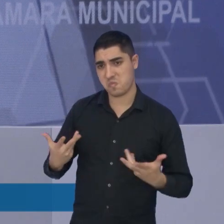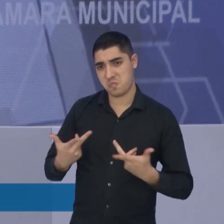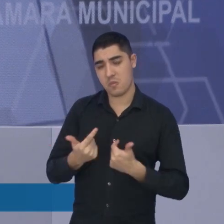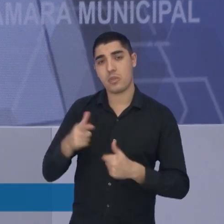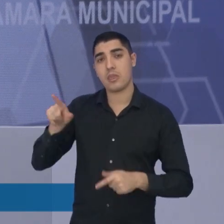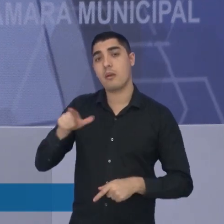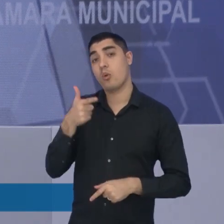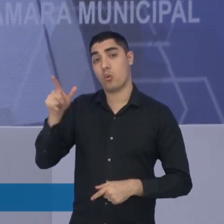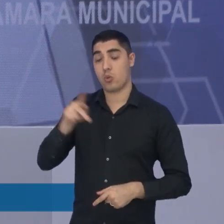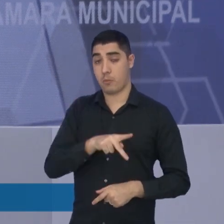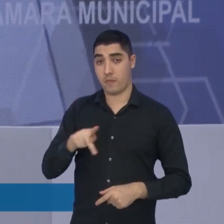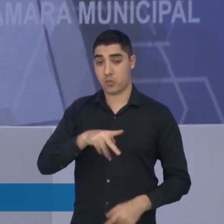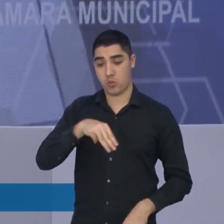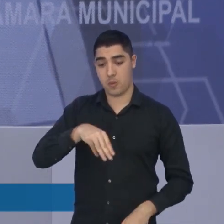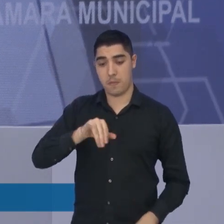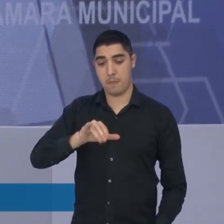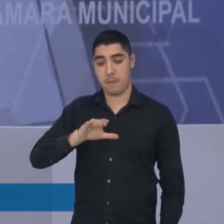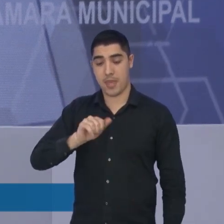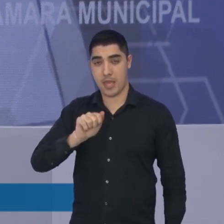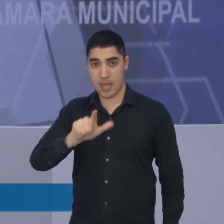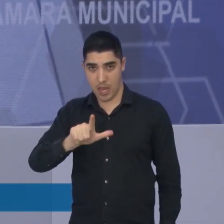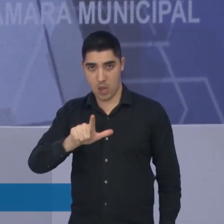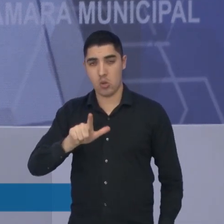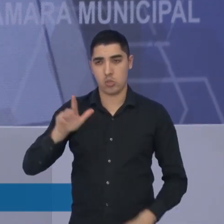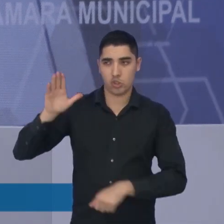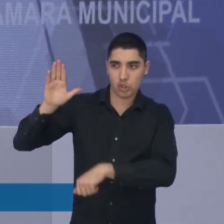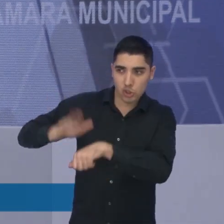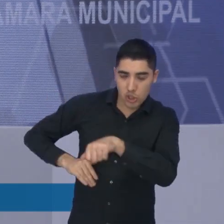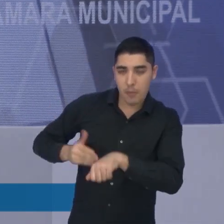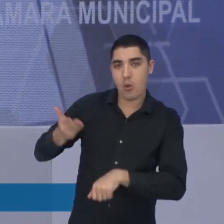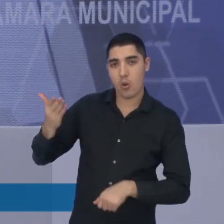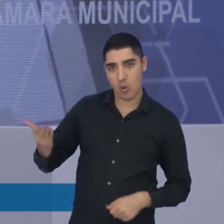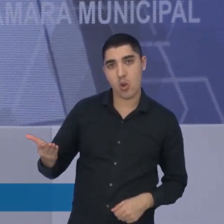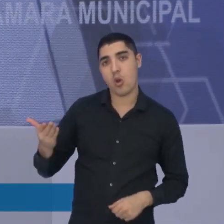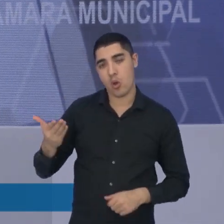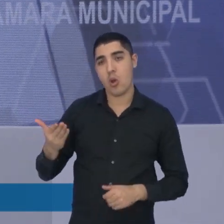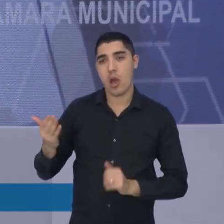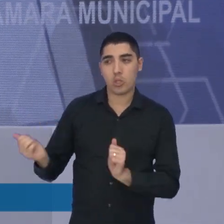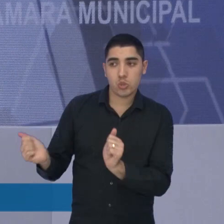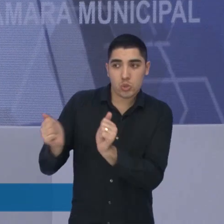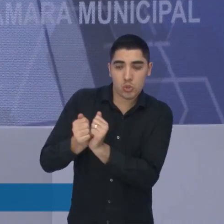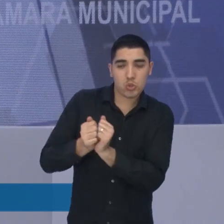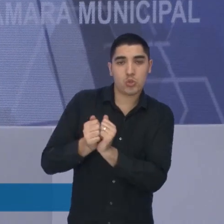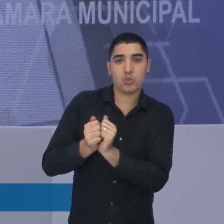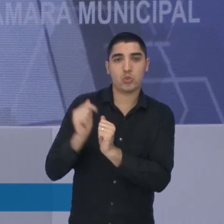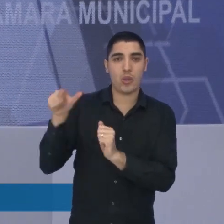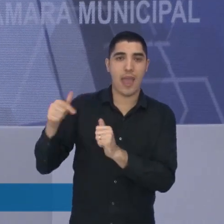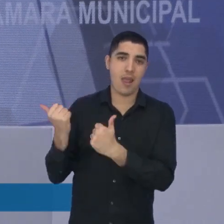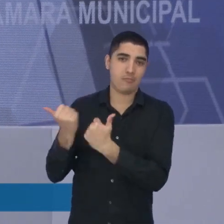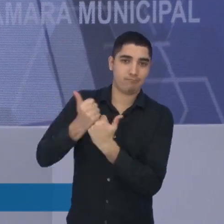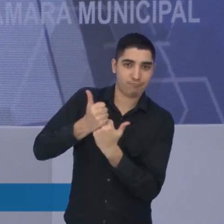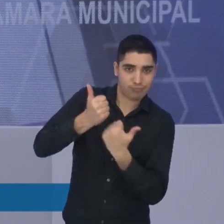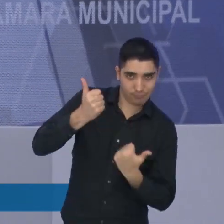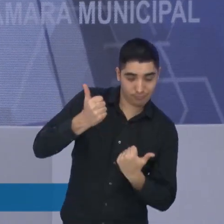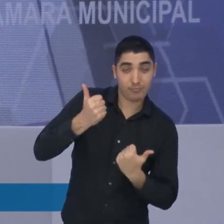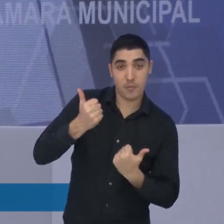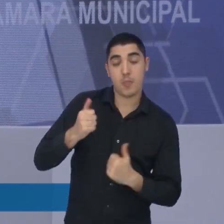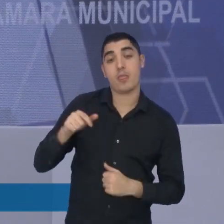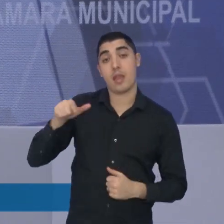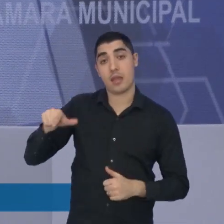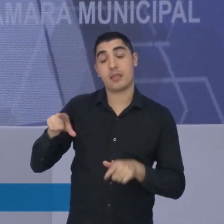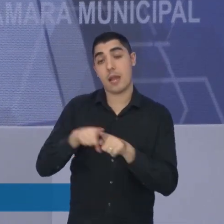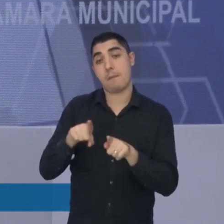professor Mikal o convidou para que seja seu assessor no gabinete, quando assumiu a pró-reitoria lá